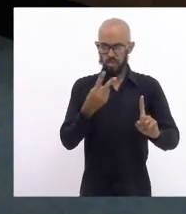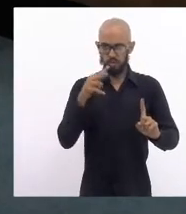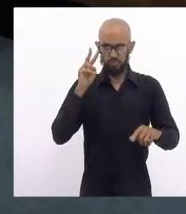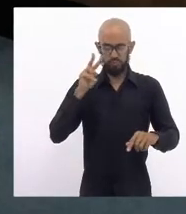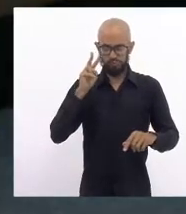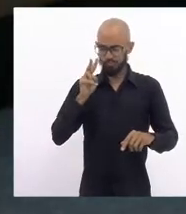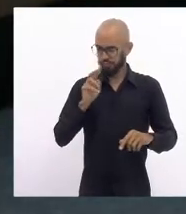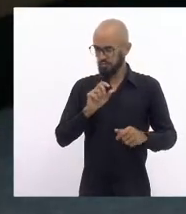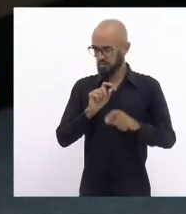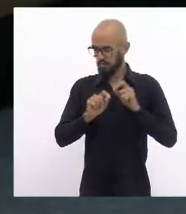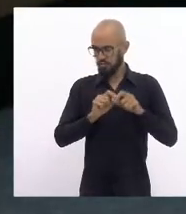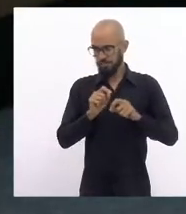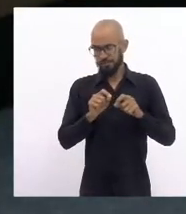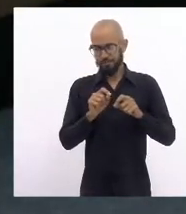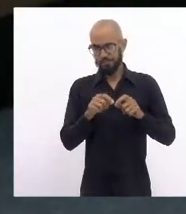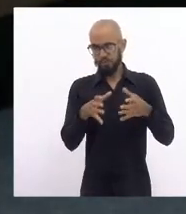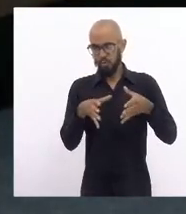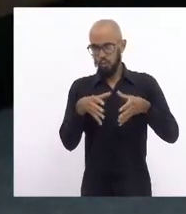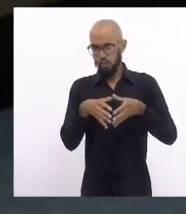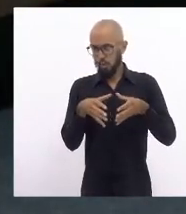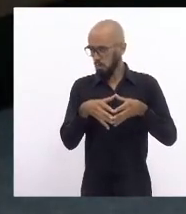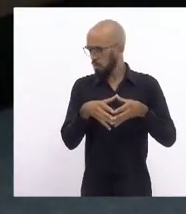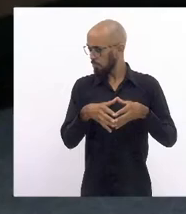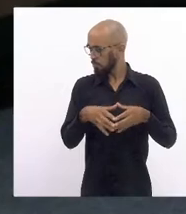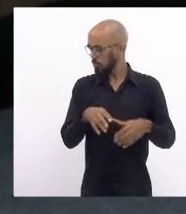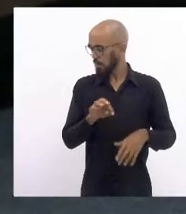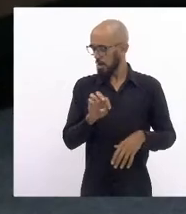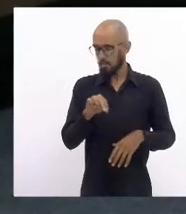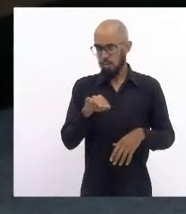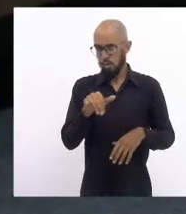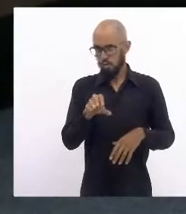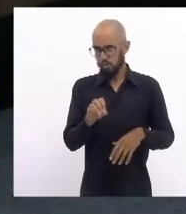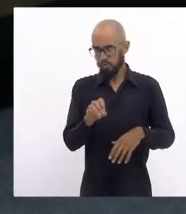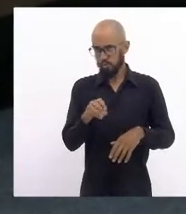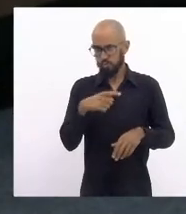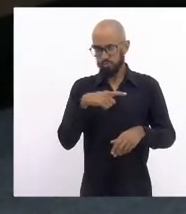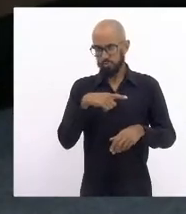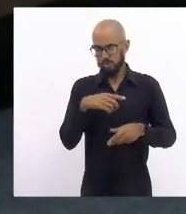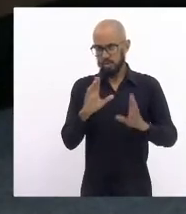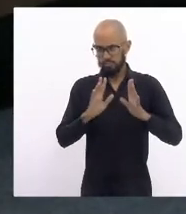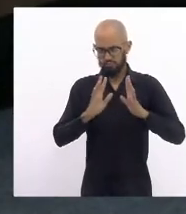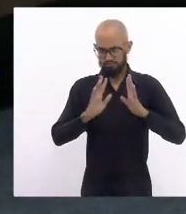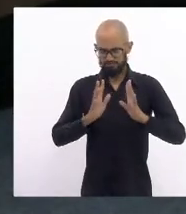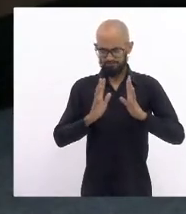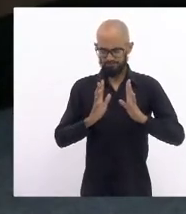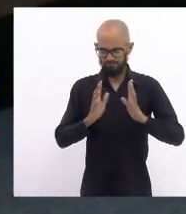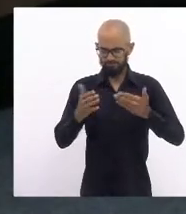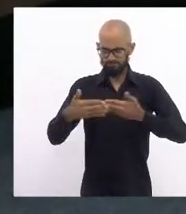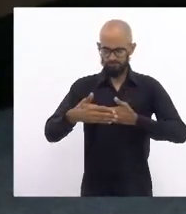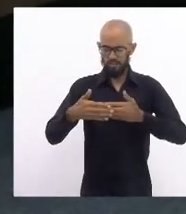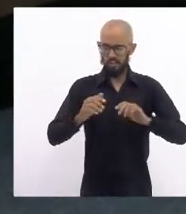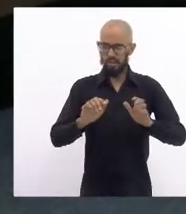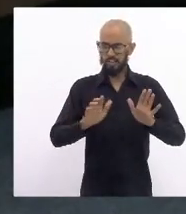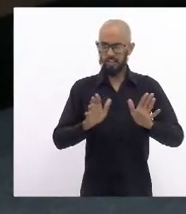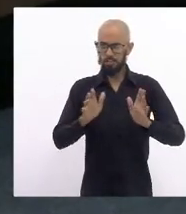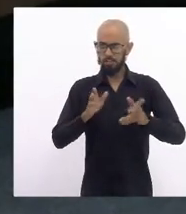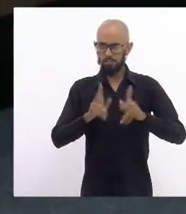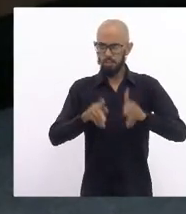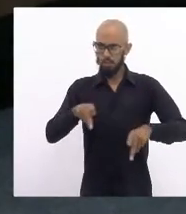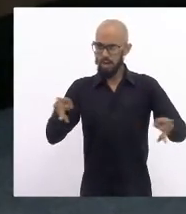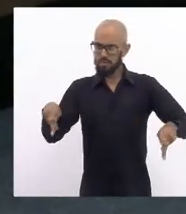que o Clube Tamoio pertence à vida intramuros, né, da população de São Gonçalo, é